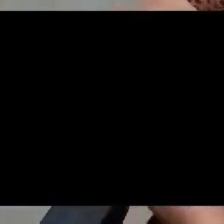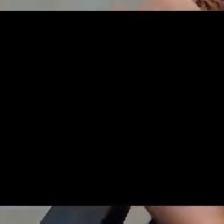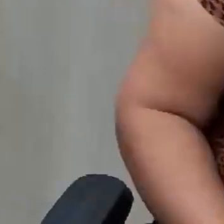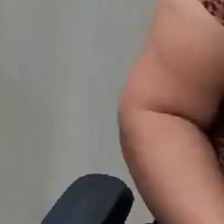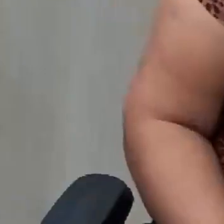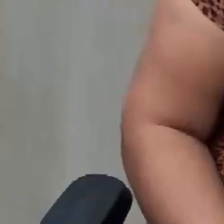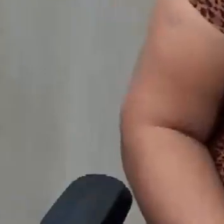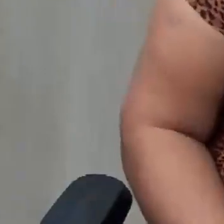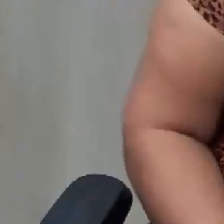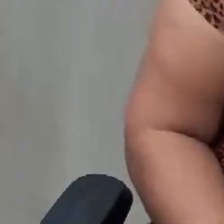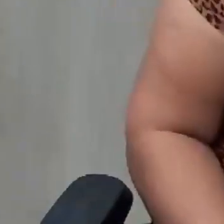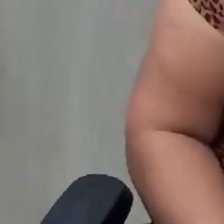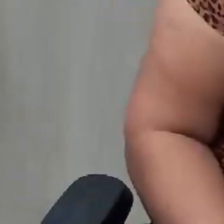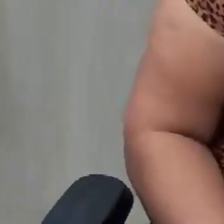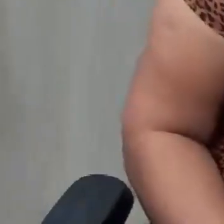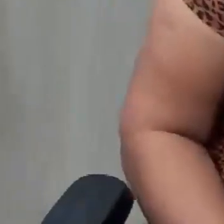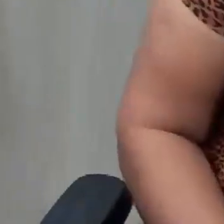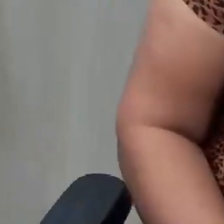todas.